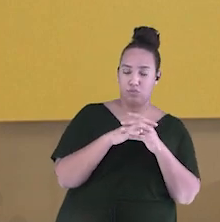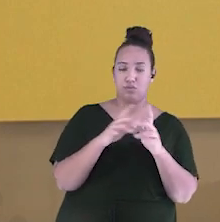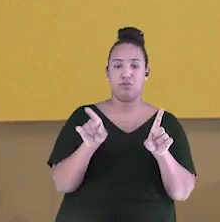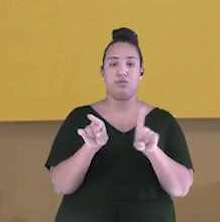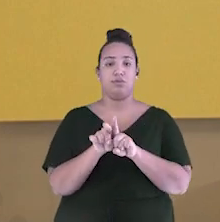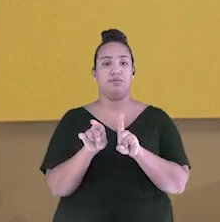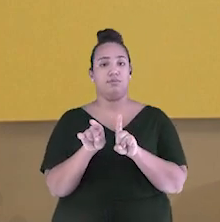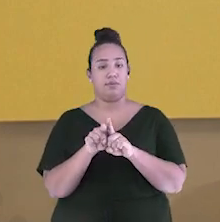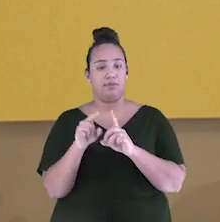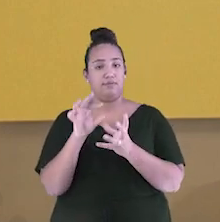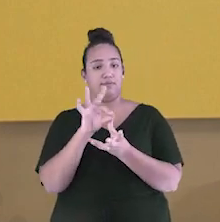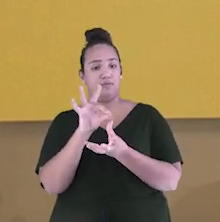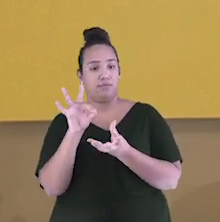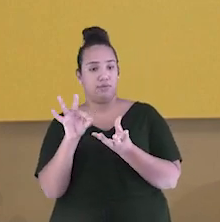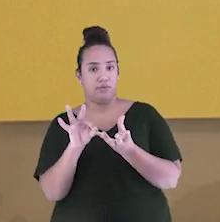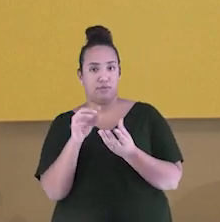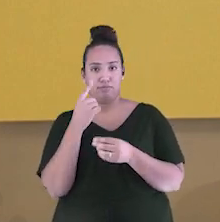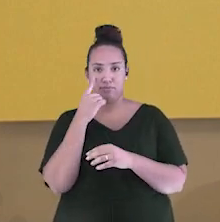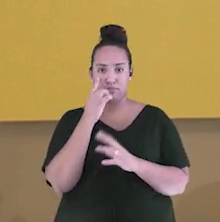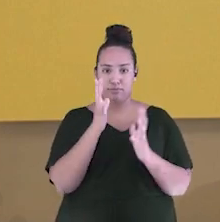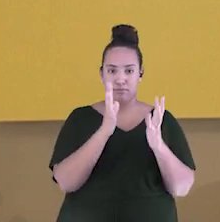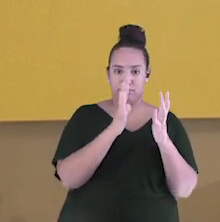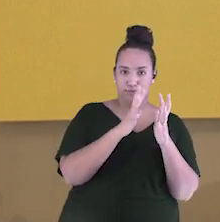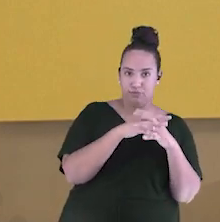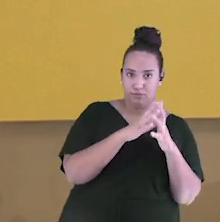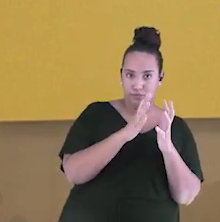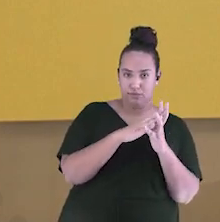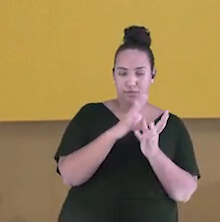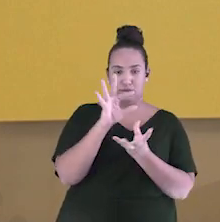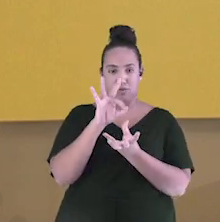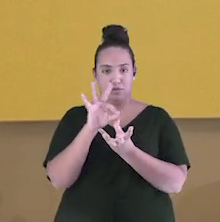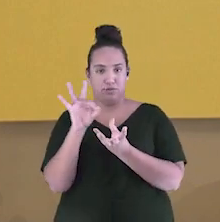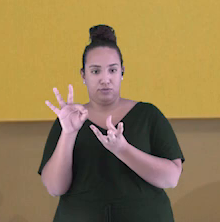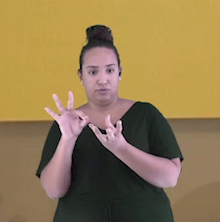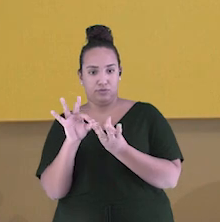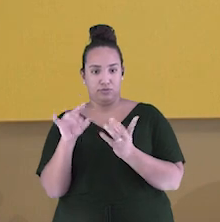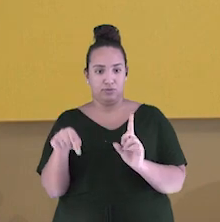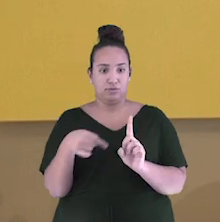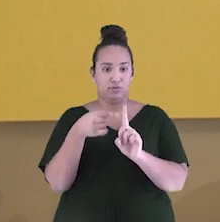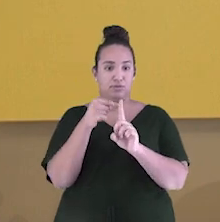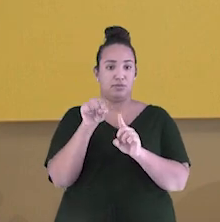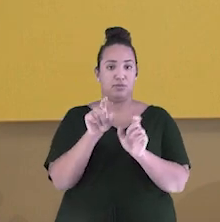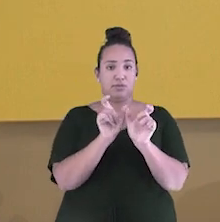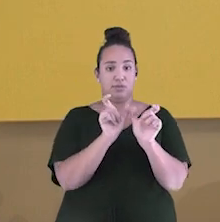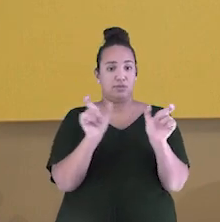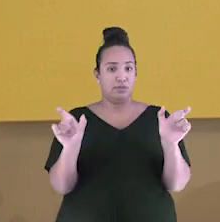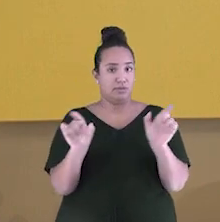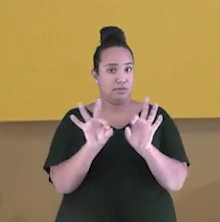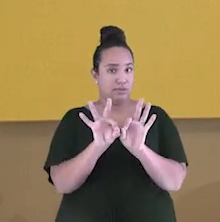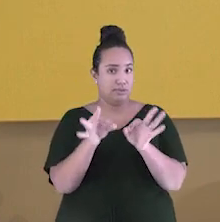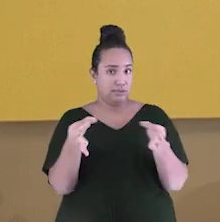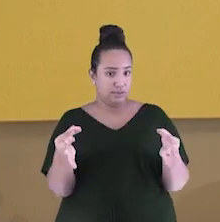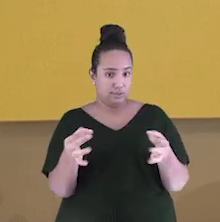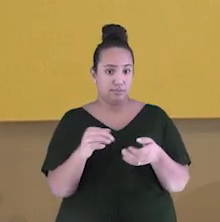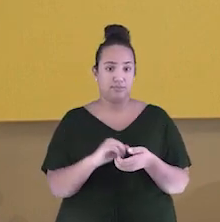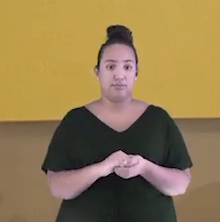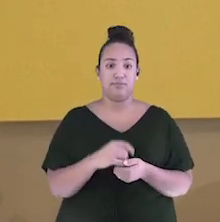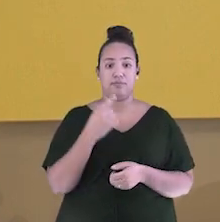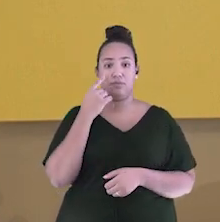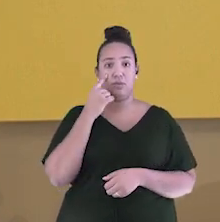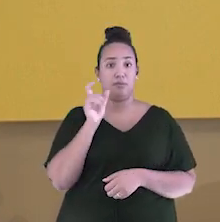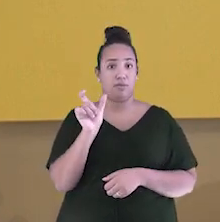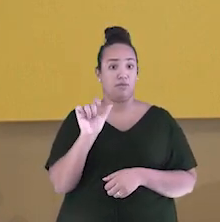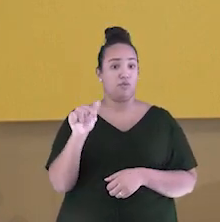vogal. Essas sílabas, consoante mais vogal, são chamadas de sílabas simples. Observe agora